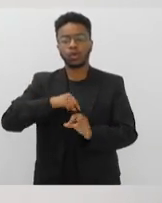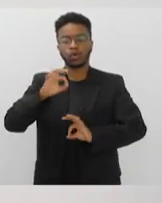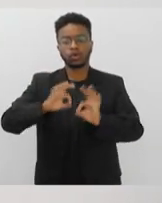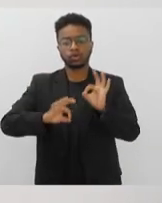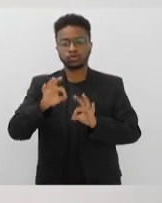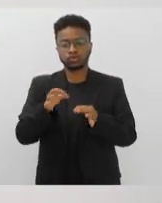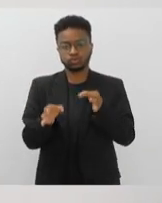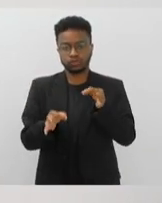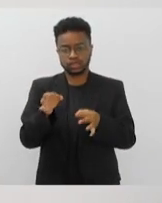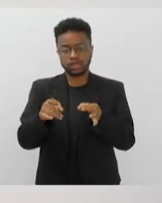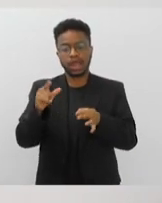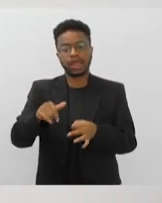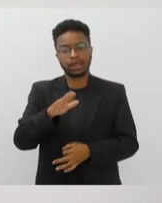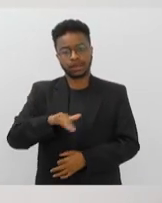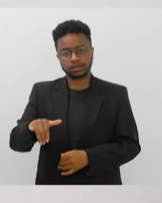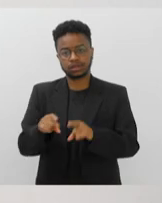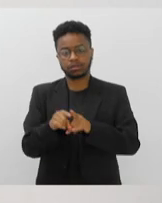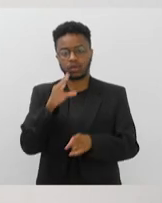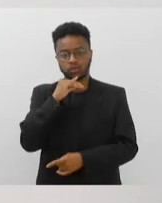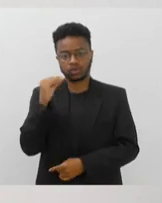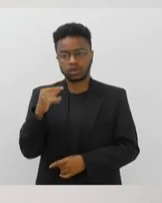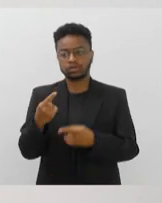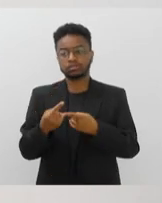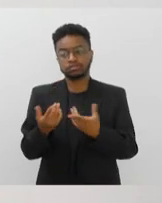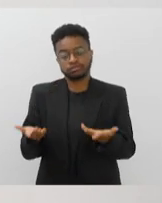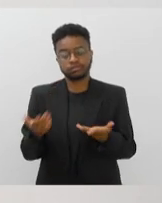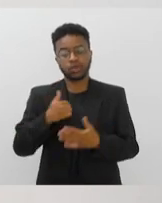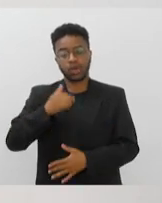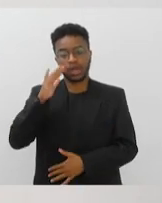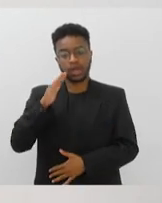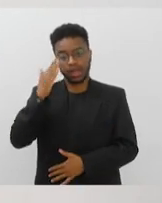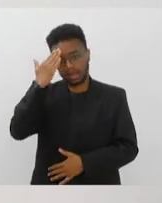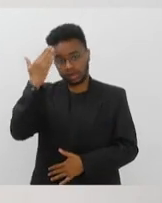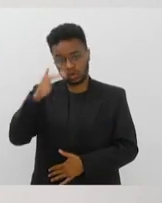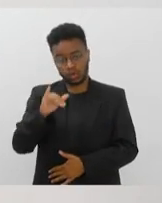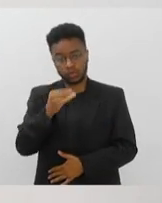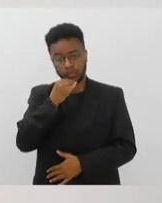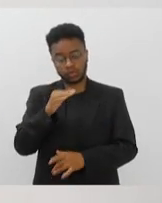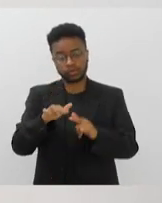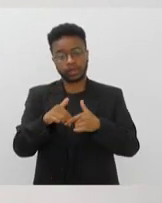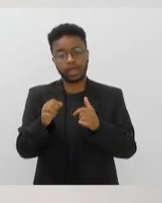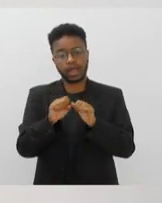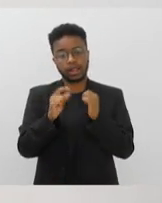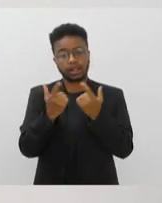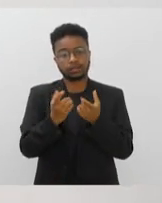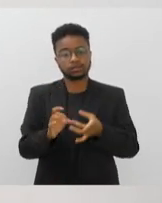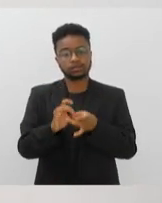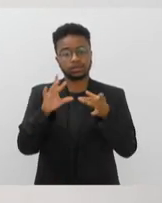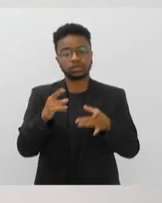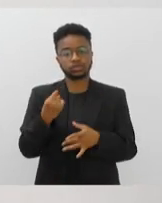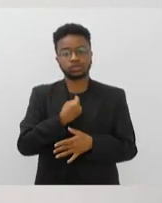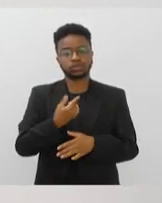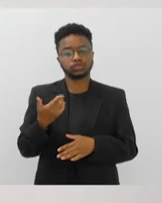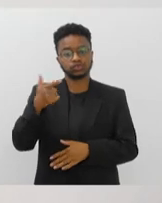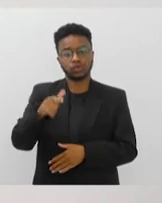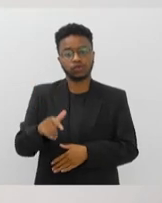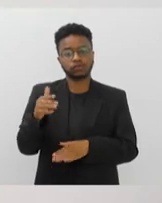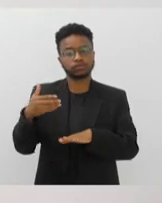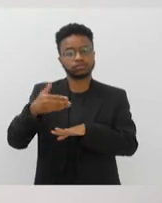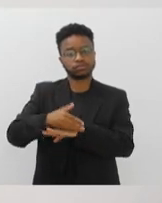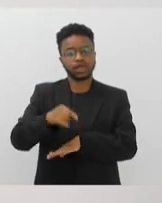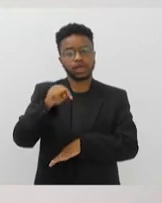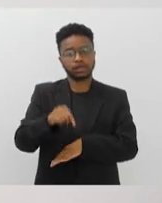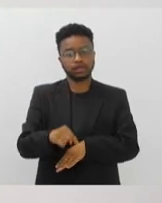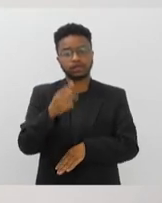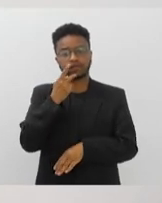e o adolescente né agradeço essa oportunidade que a alerge também nos dá abrindo as portas mais uma vez pra gente estar aqui eh falando sobre